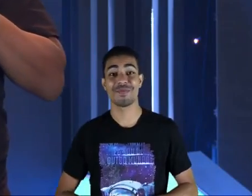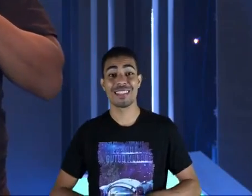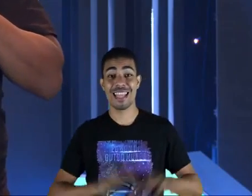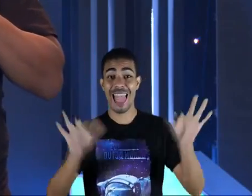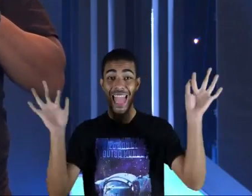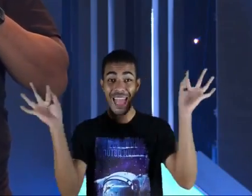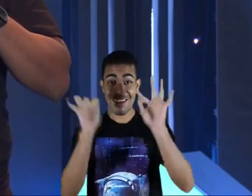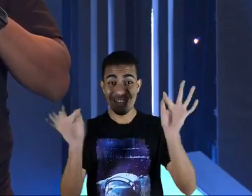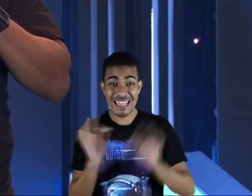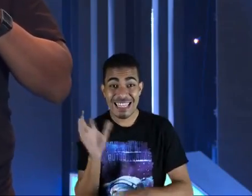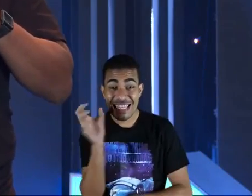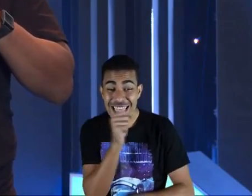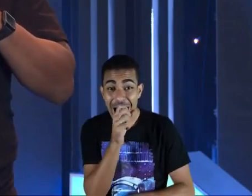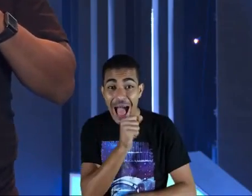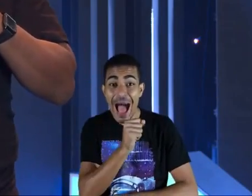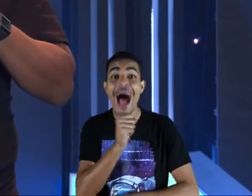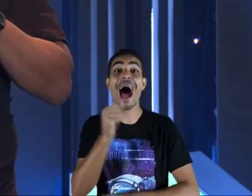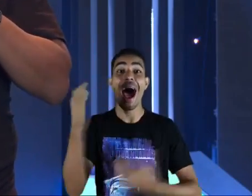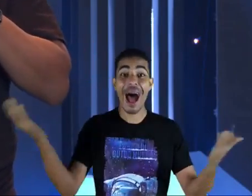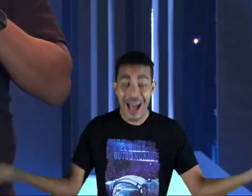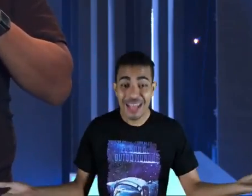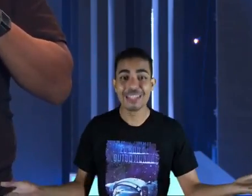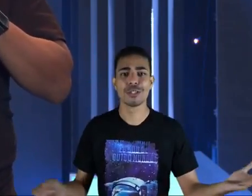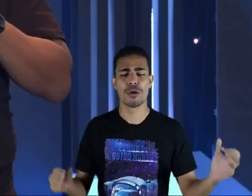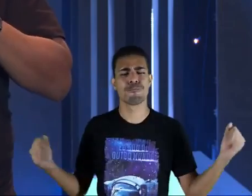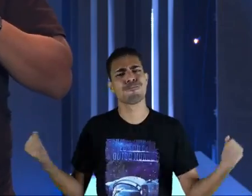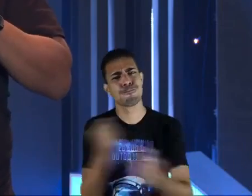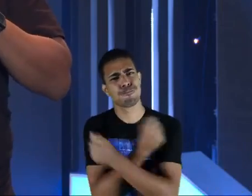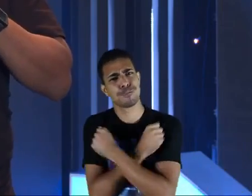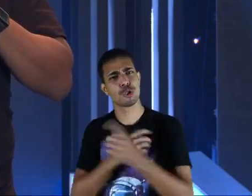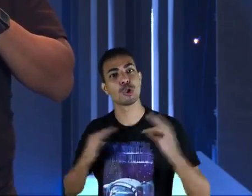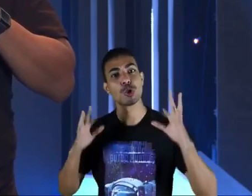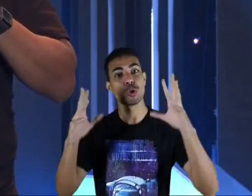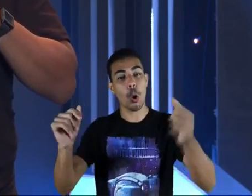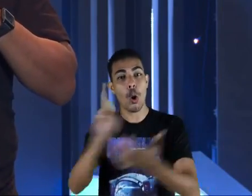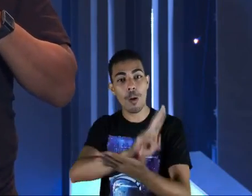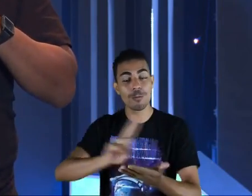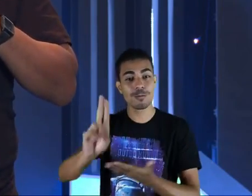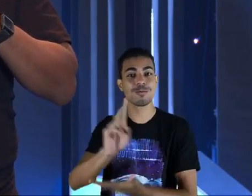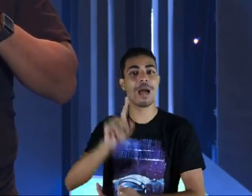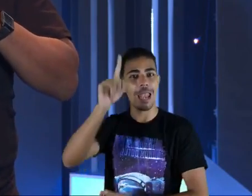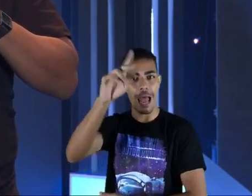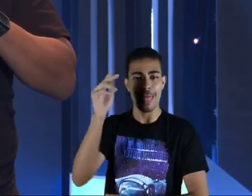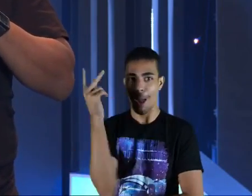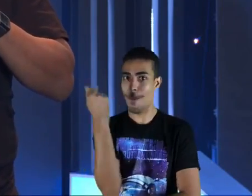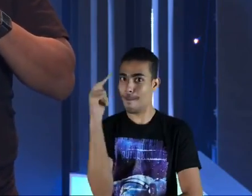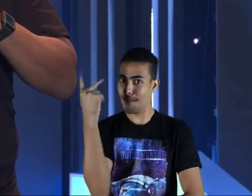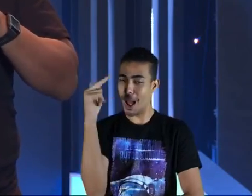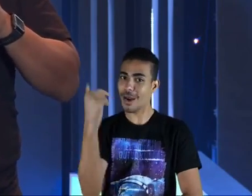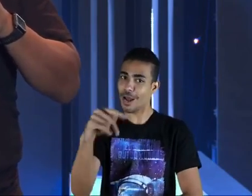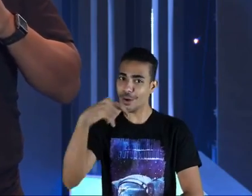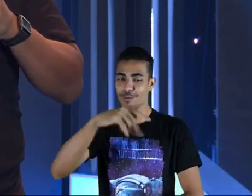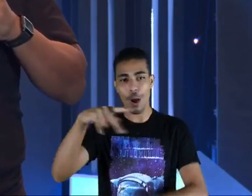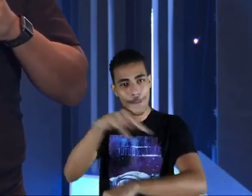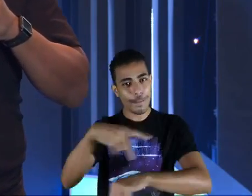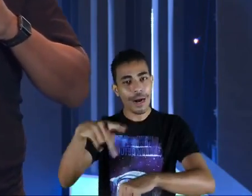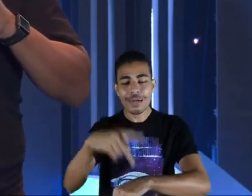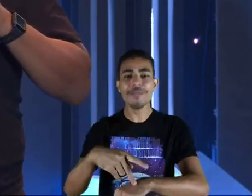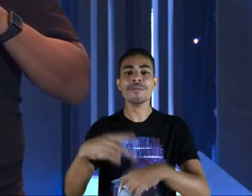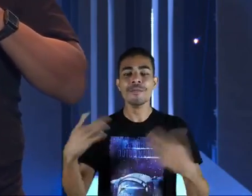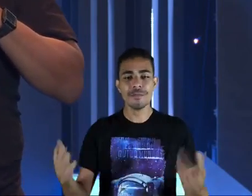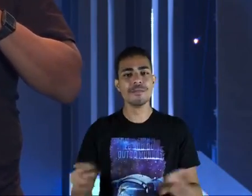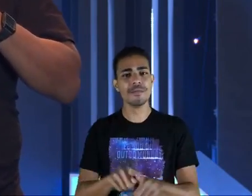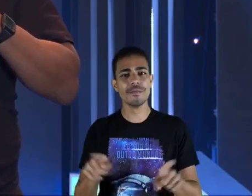Feliz sábado, Brasil. Um abraço aí para todos os universitários da União Paraguaia. A galera está reunida aí em Pedro Juan